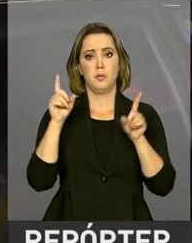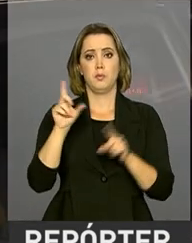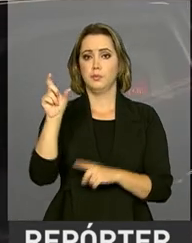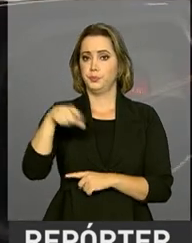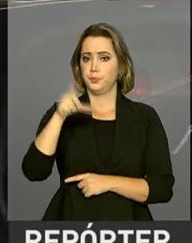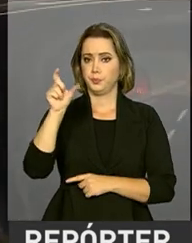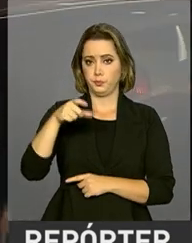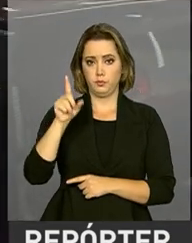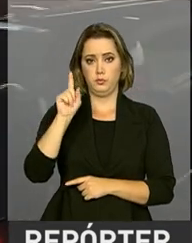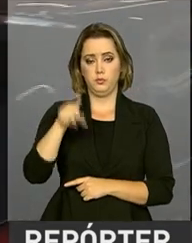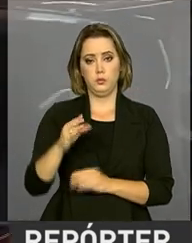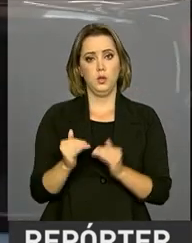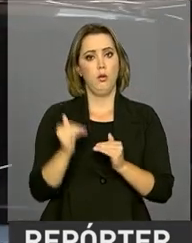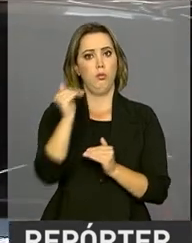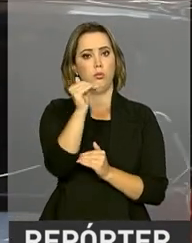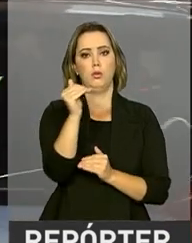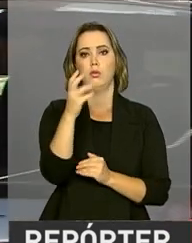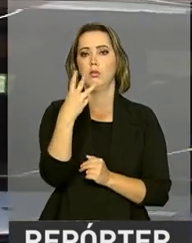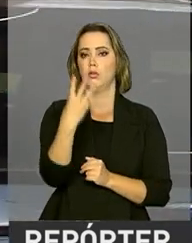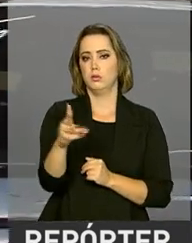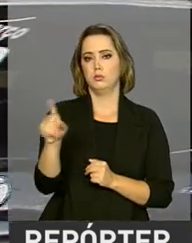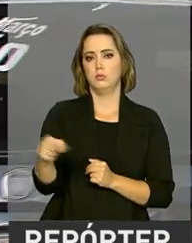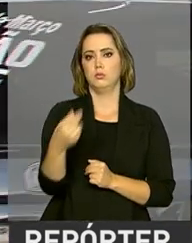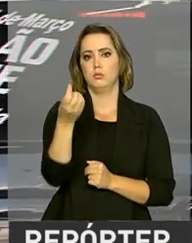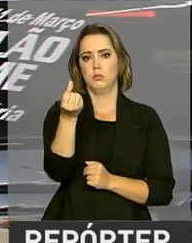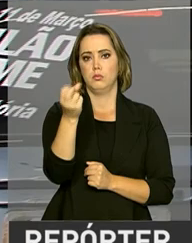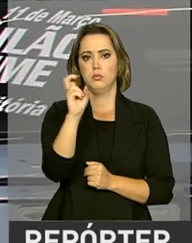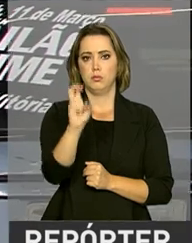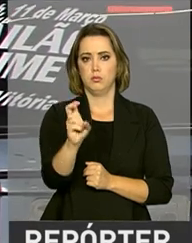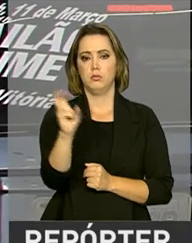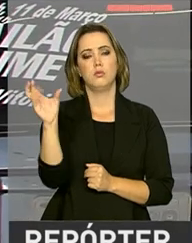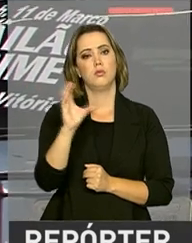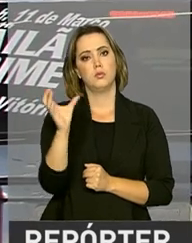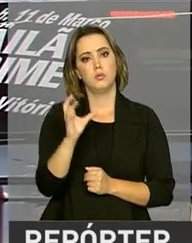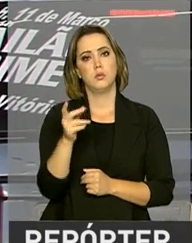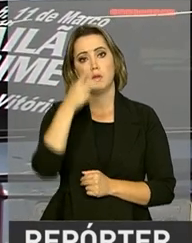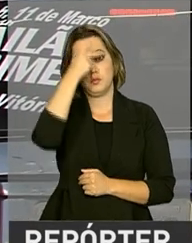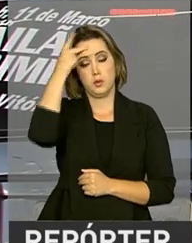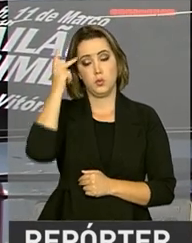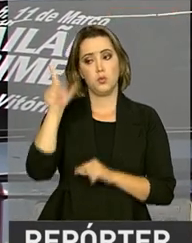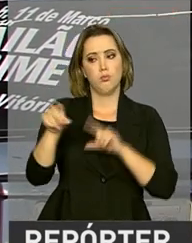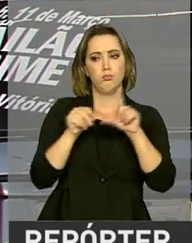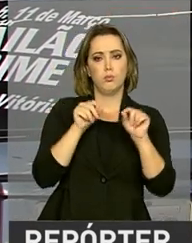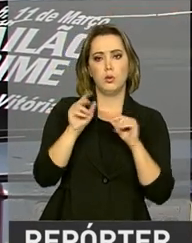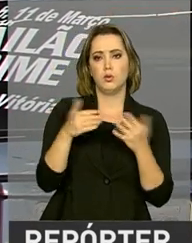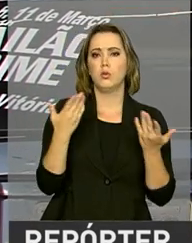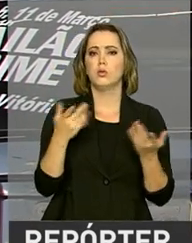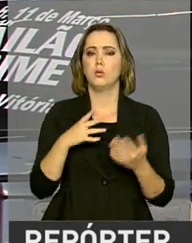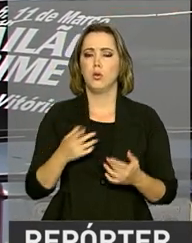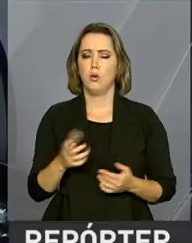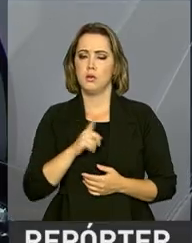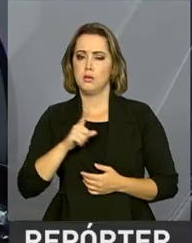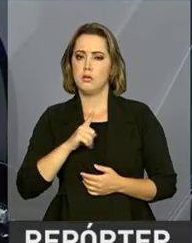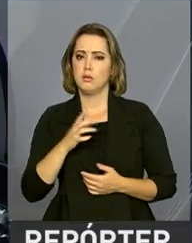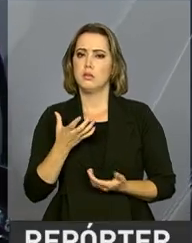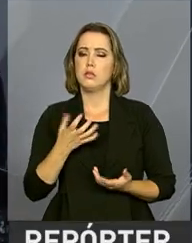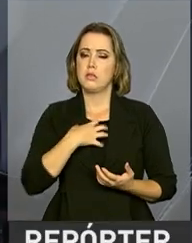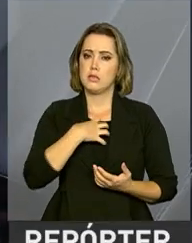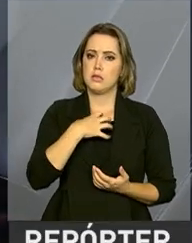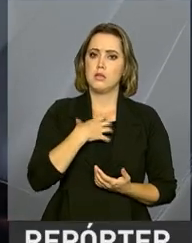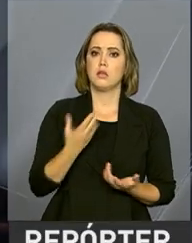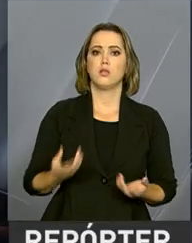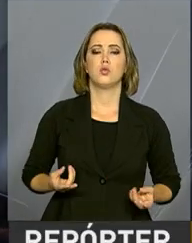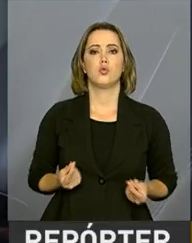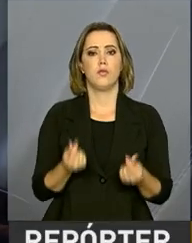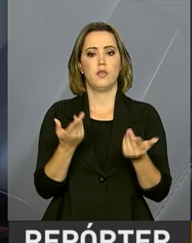de crédito vai a três reais e sessenta e cinco centavos o consumidor já sente a diferença no bolso eu abastece